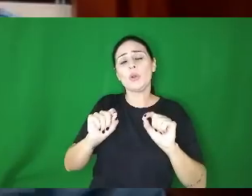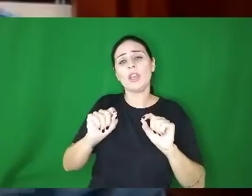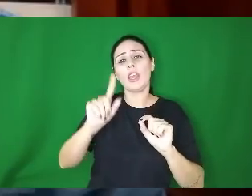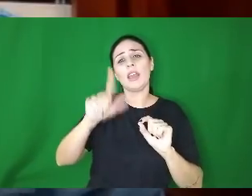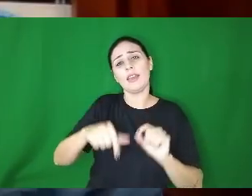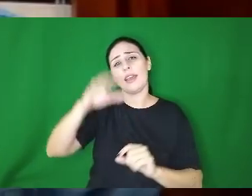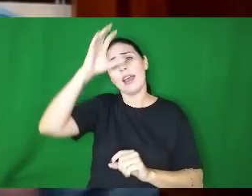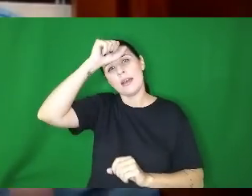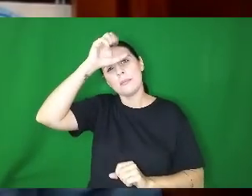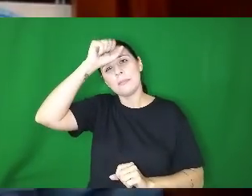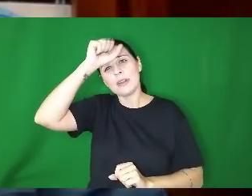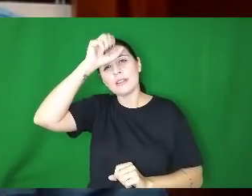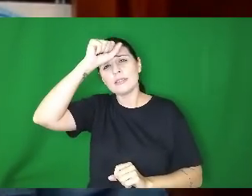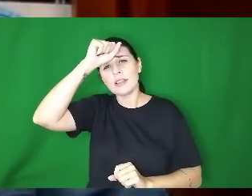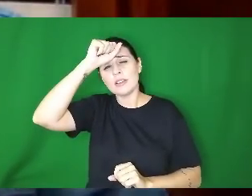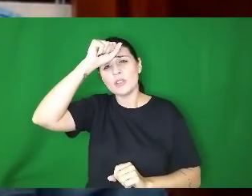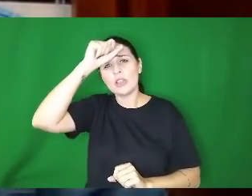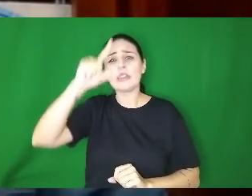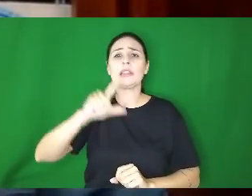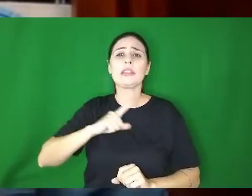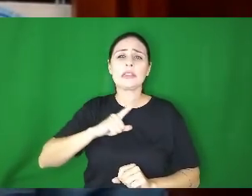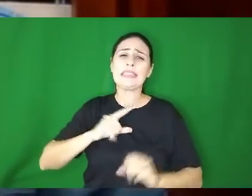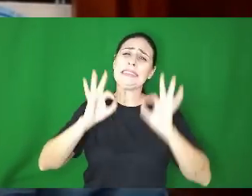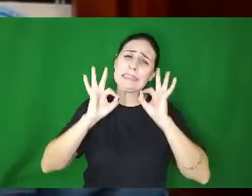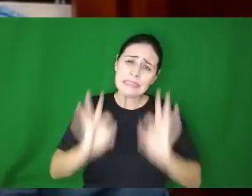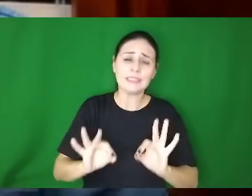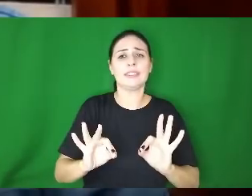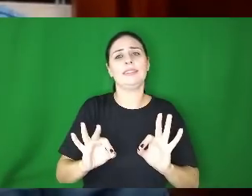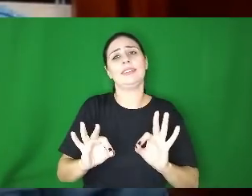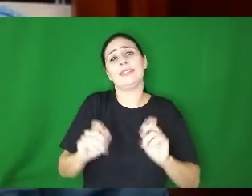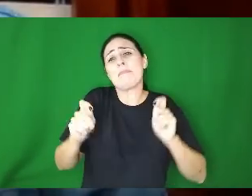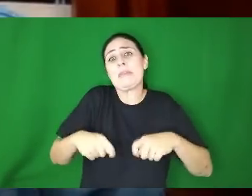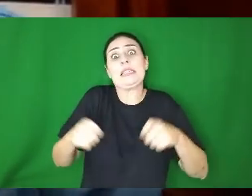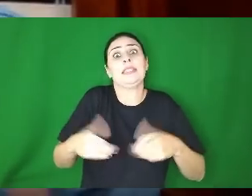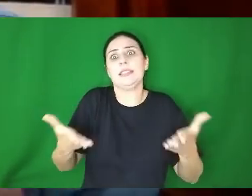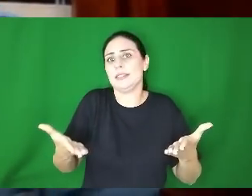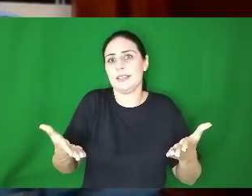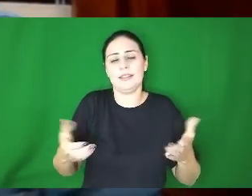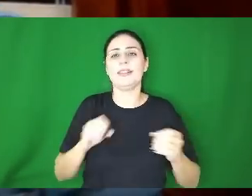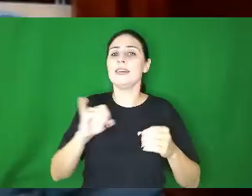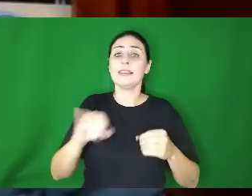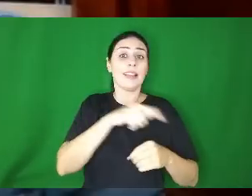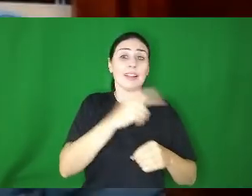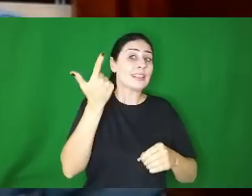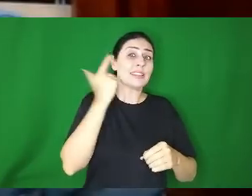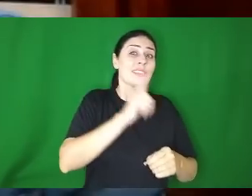aprendizagem e que à distância a gente não consegue captar esses sinais, né? E quando a gente, então, só tem o